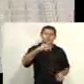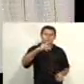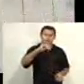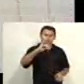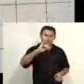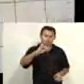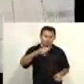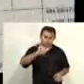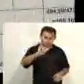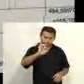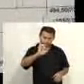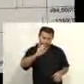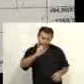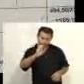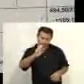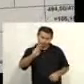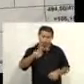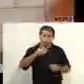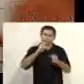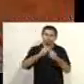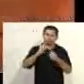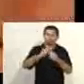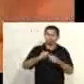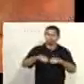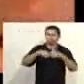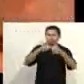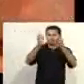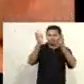dado justamente pela